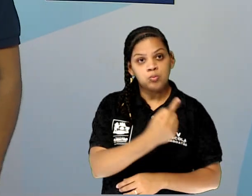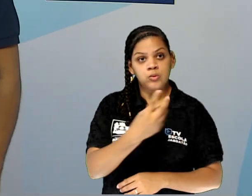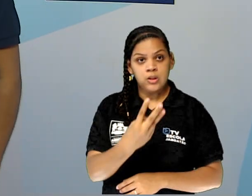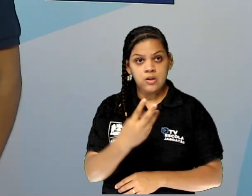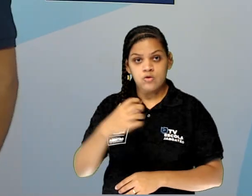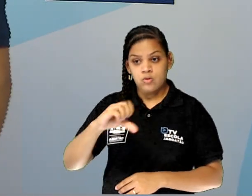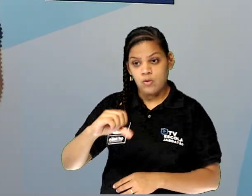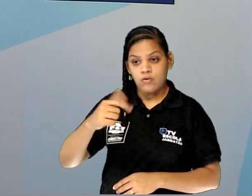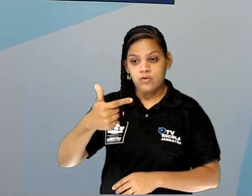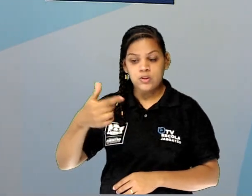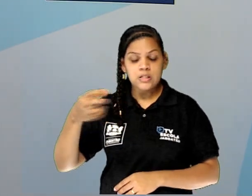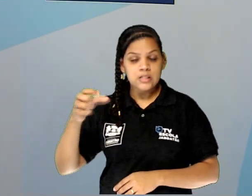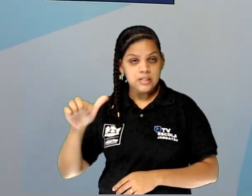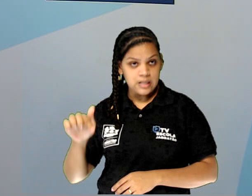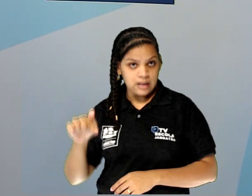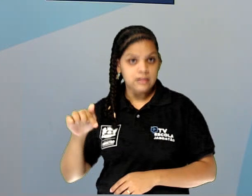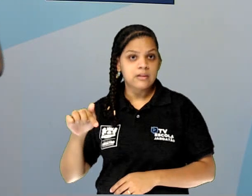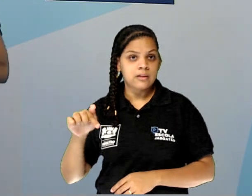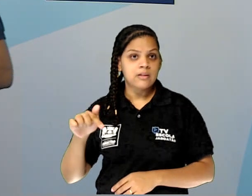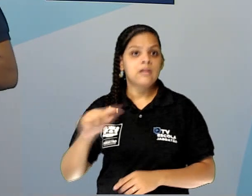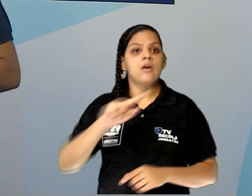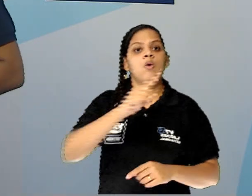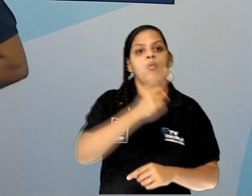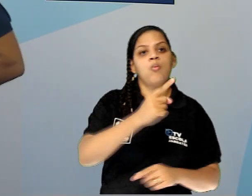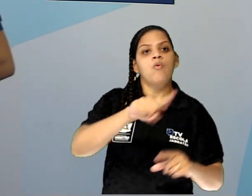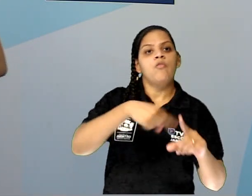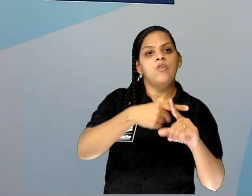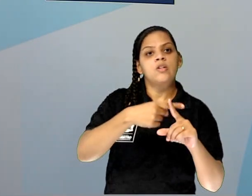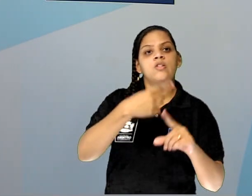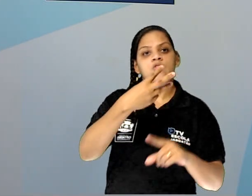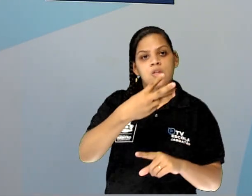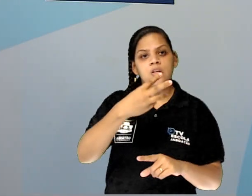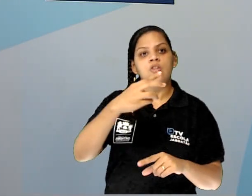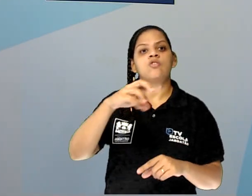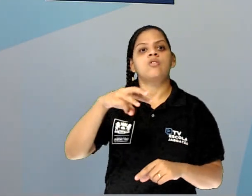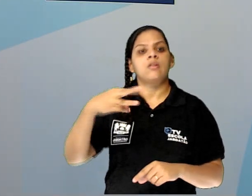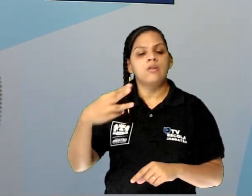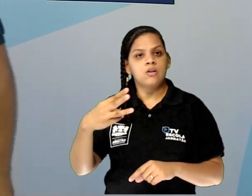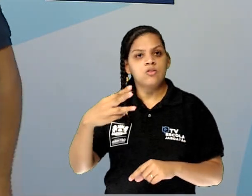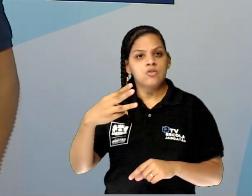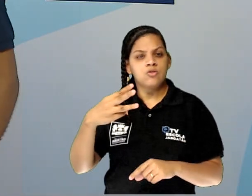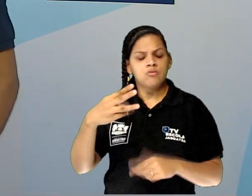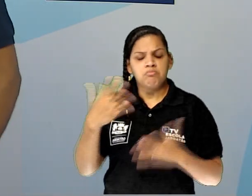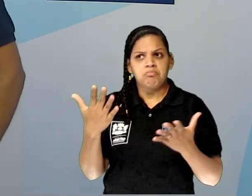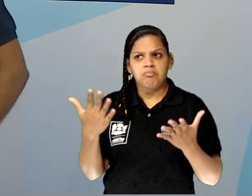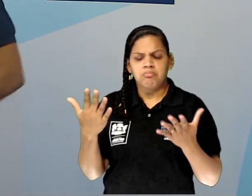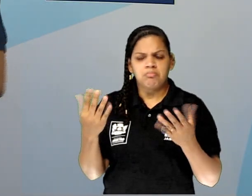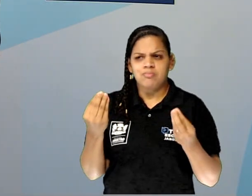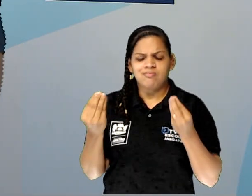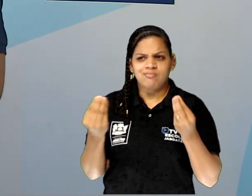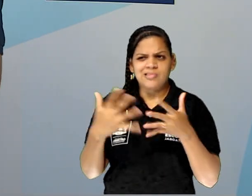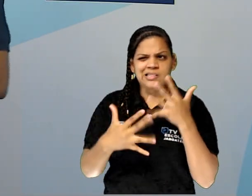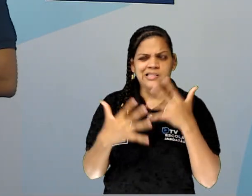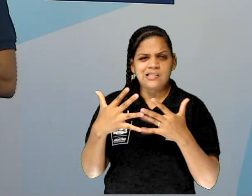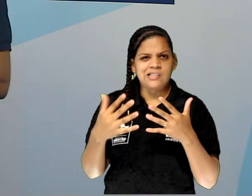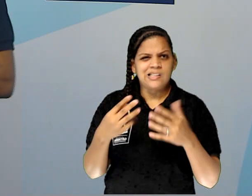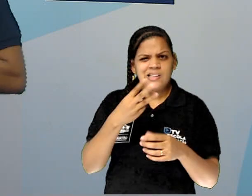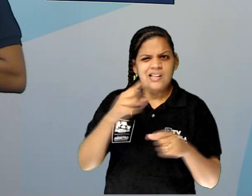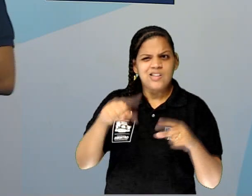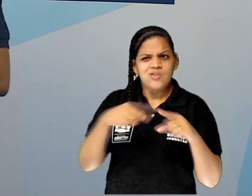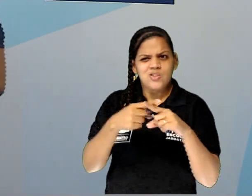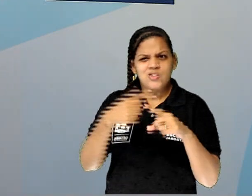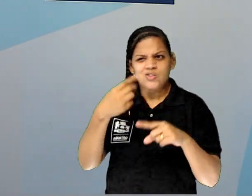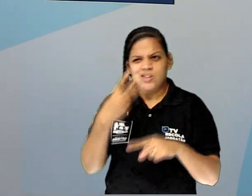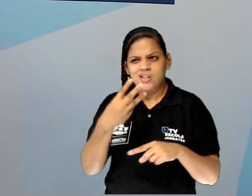e 27. 1 vezes 3 dá 3. E agora? 3 vezes 3 dá 9. Como é que eu